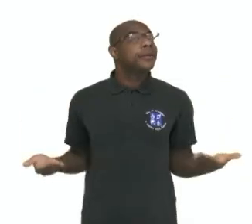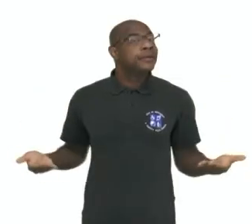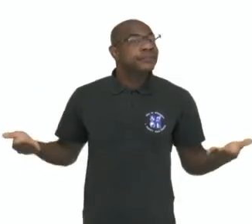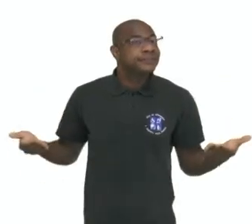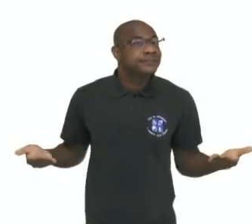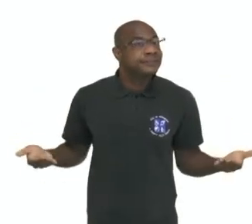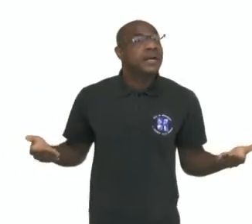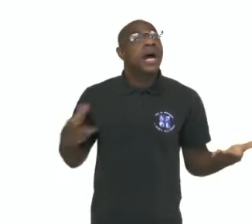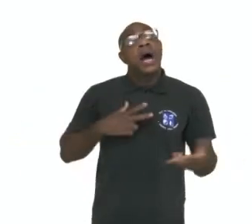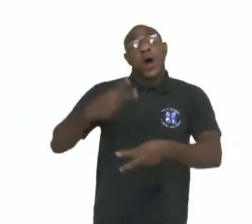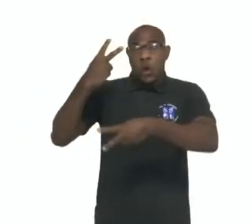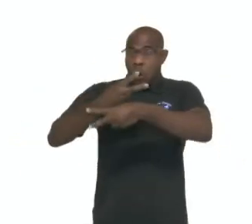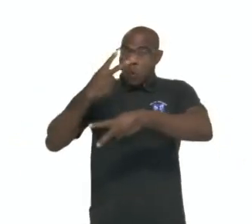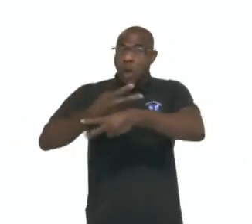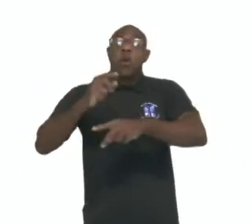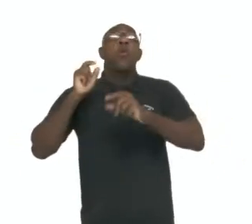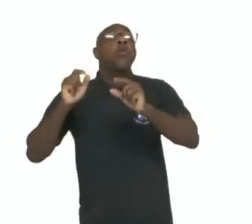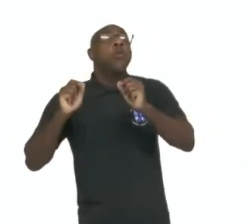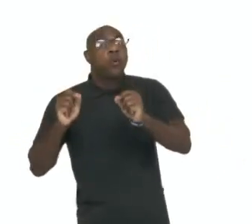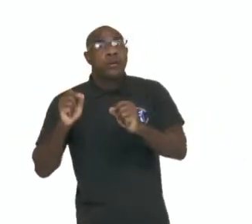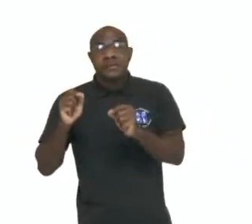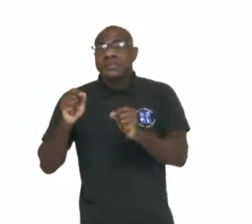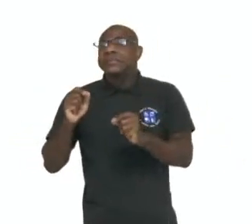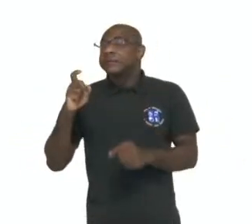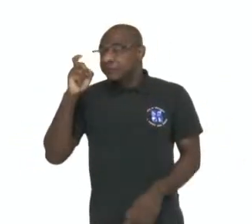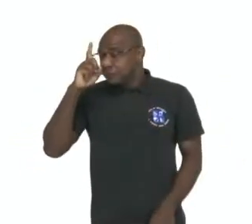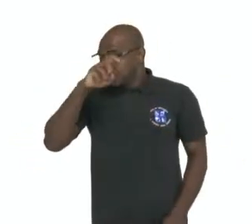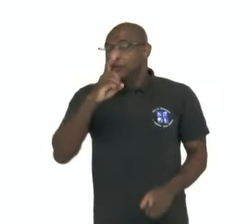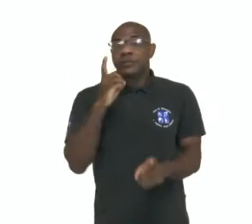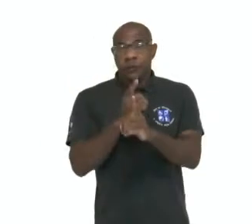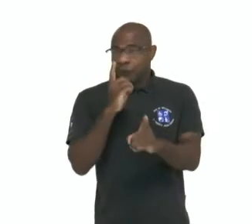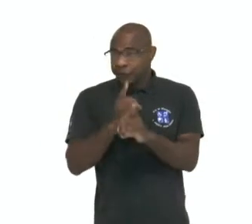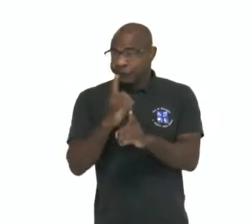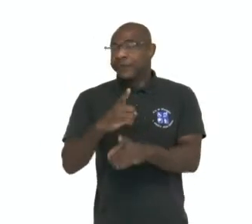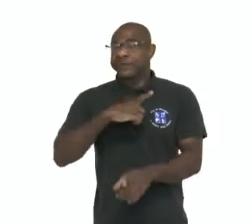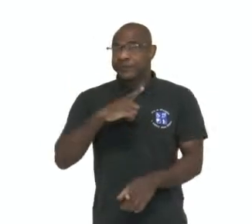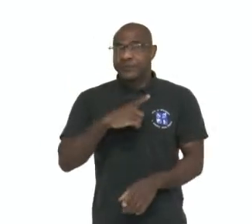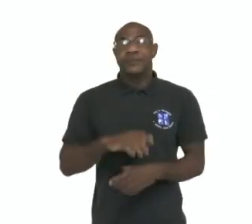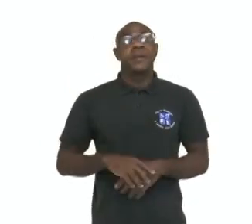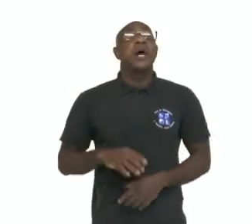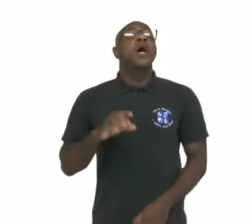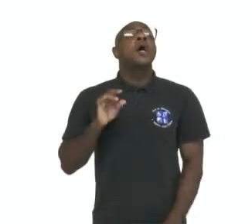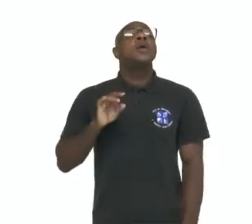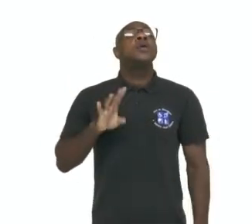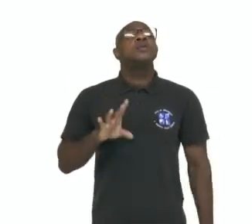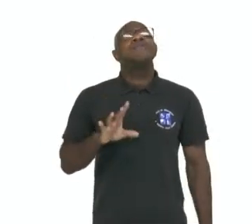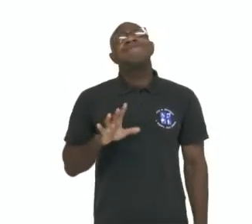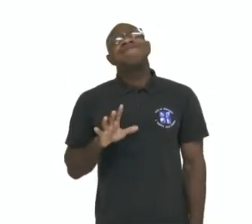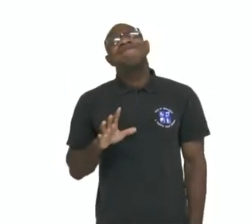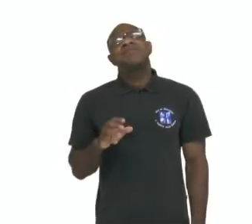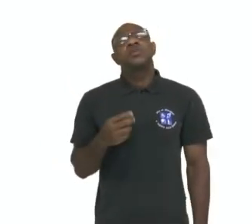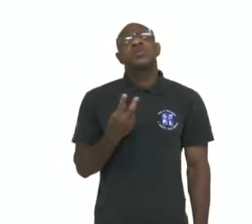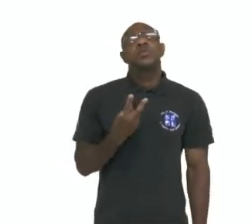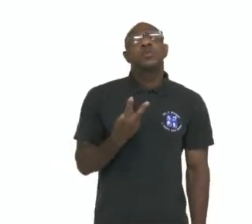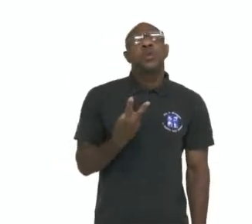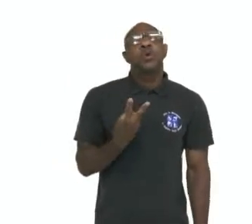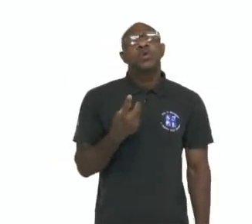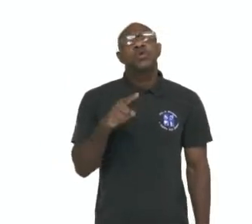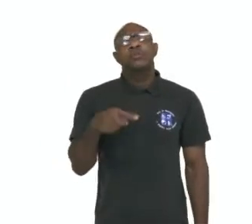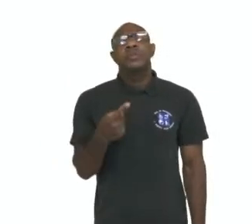anomalia cromossômica rara, bem rara, pessoal. Apenas